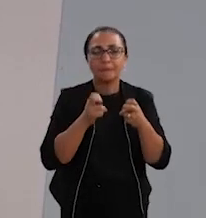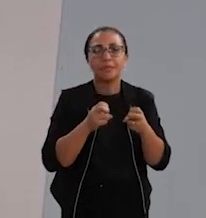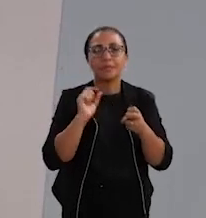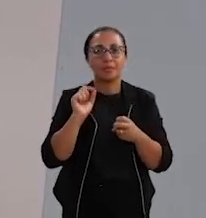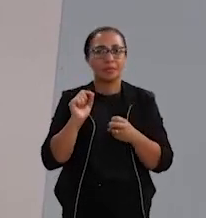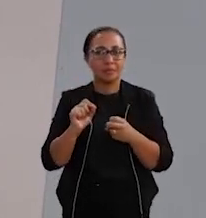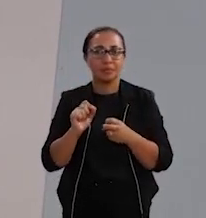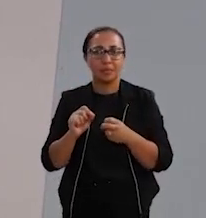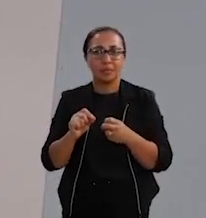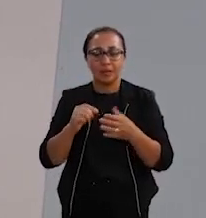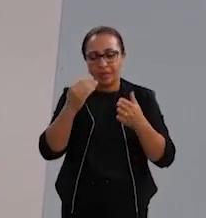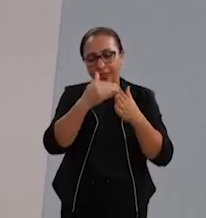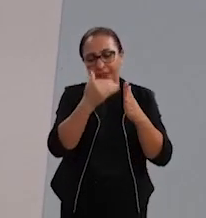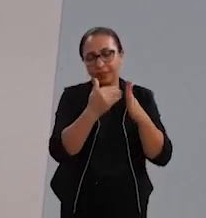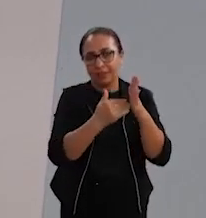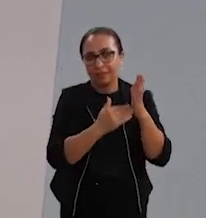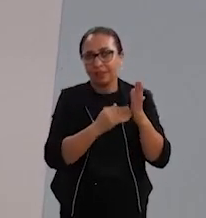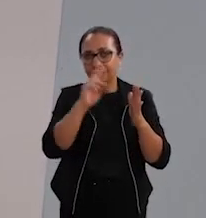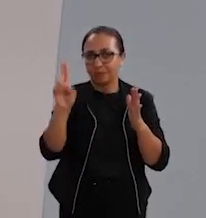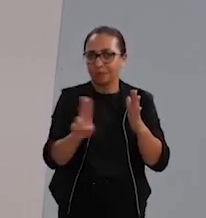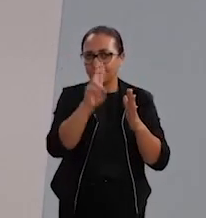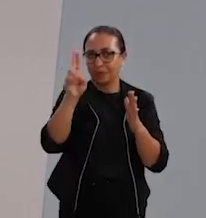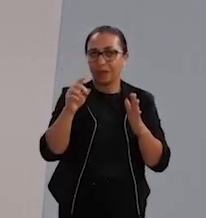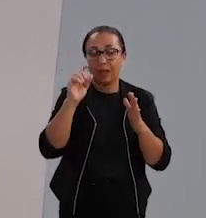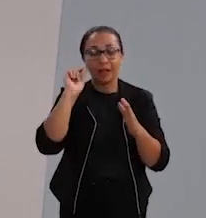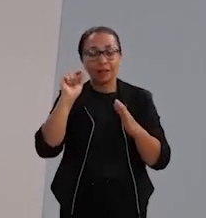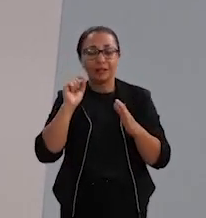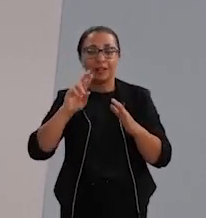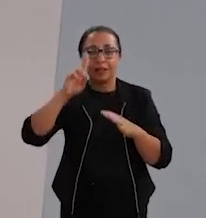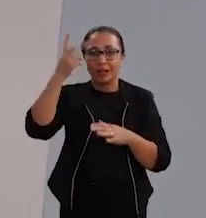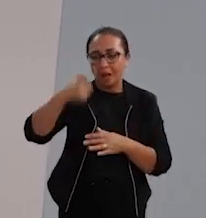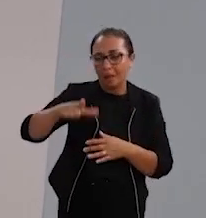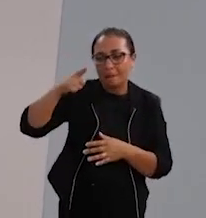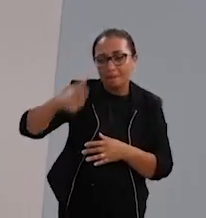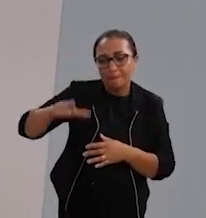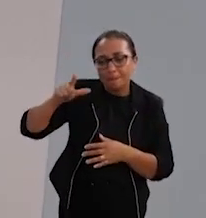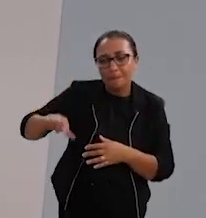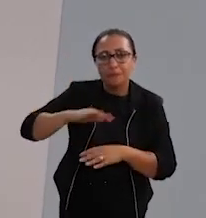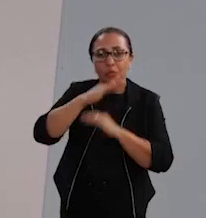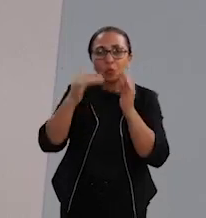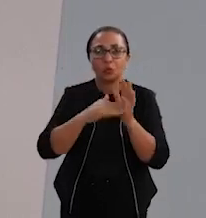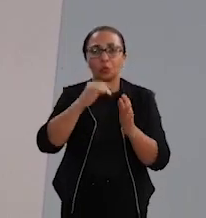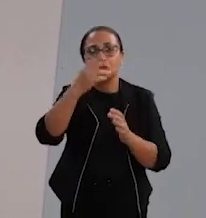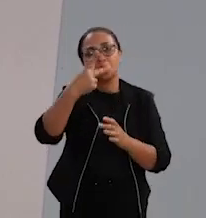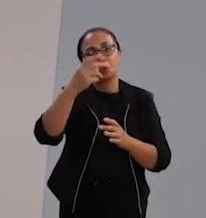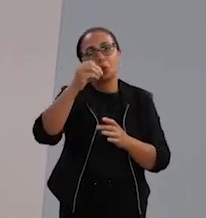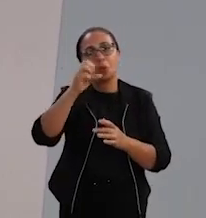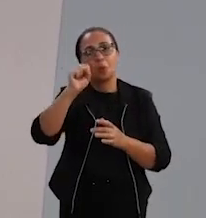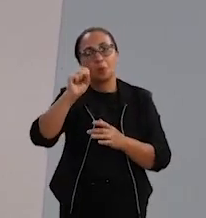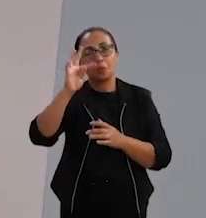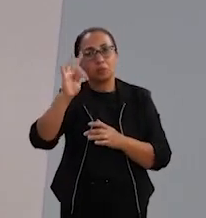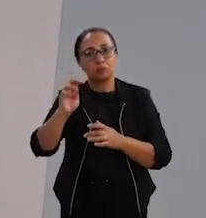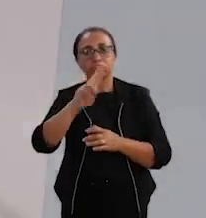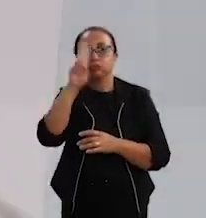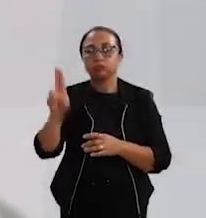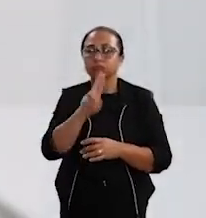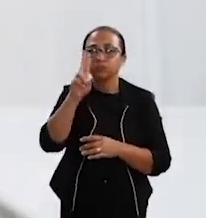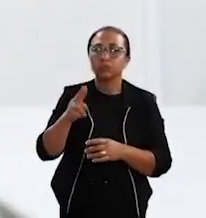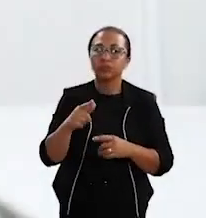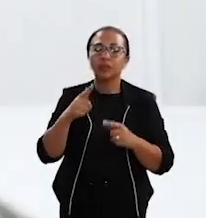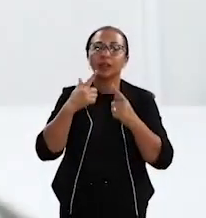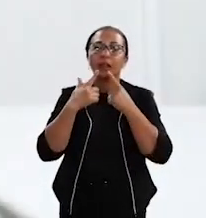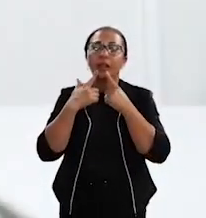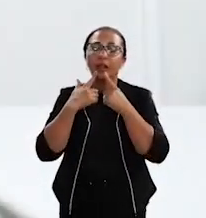gente percebeu que dessas táticas que foram utilizadas, a que se repete em todos os posts, em 100%, é